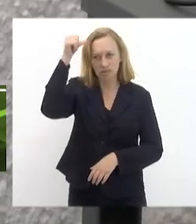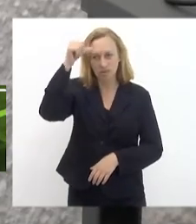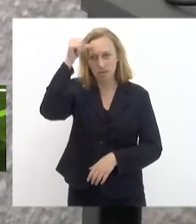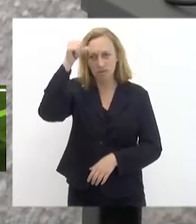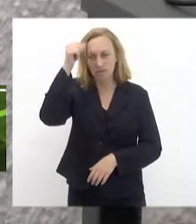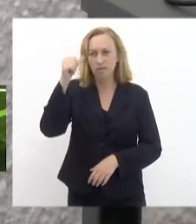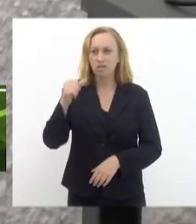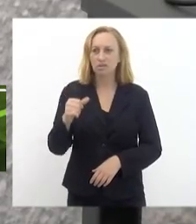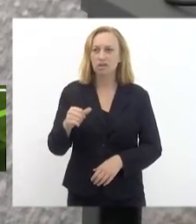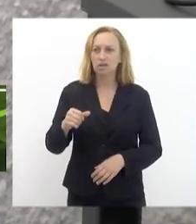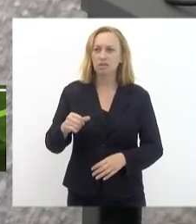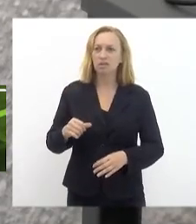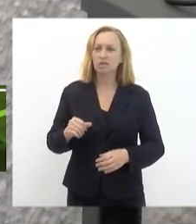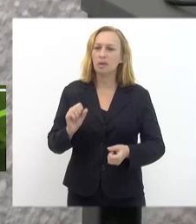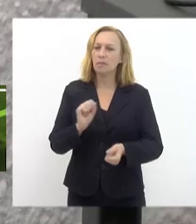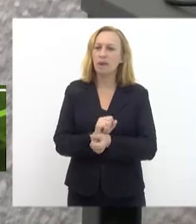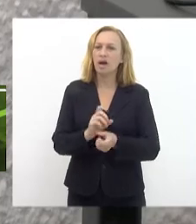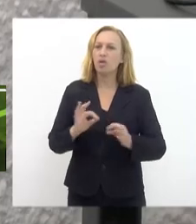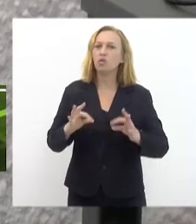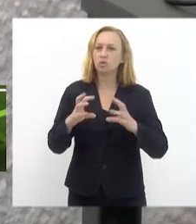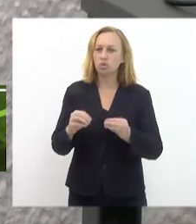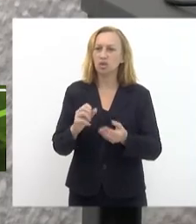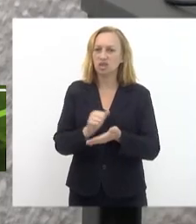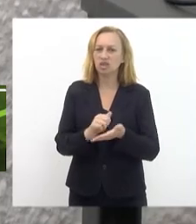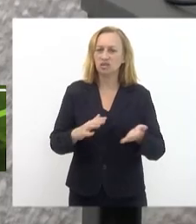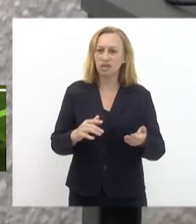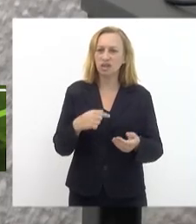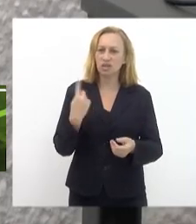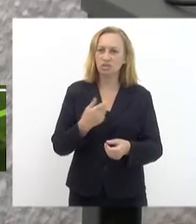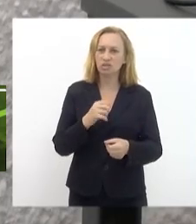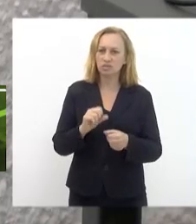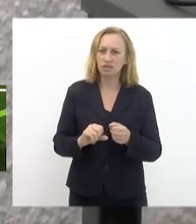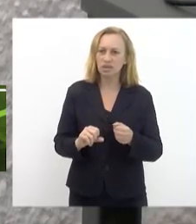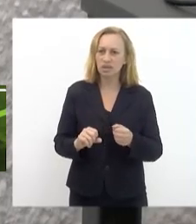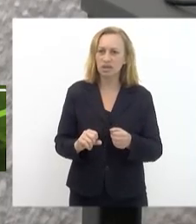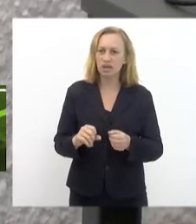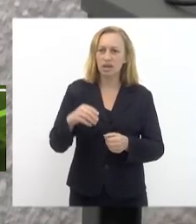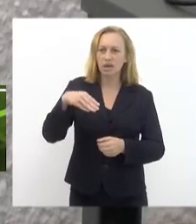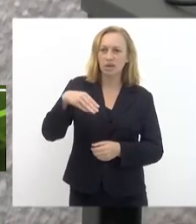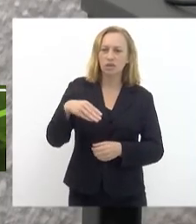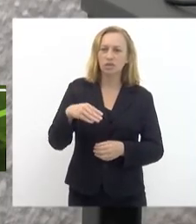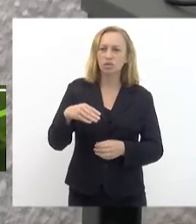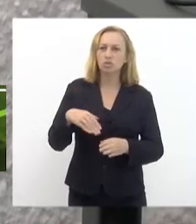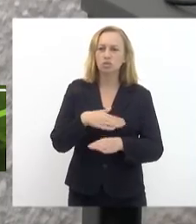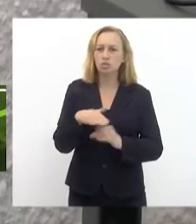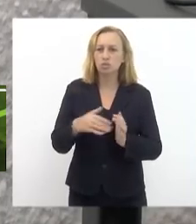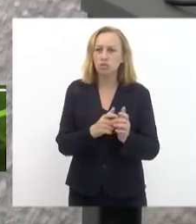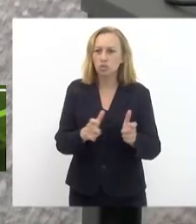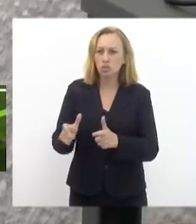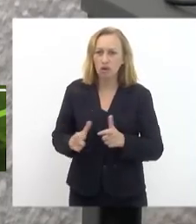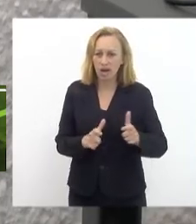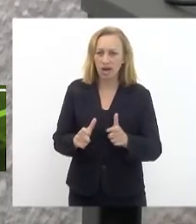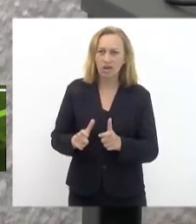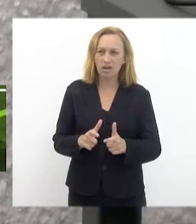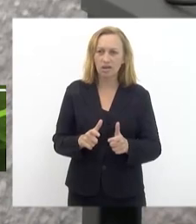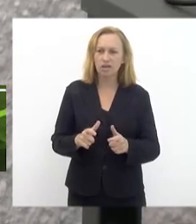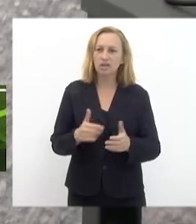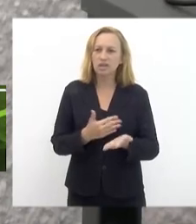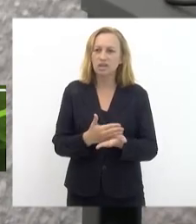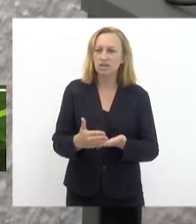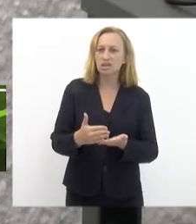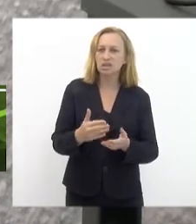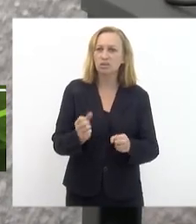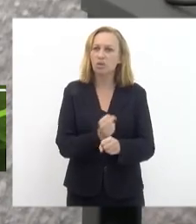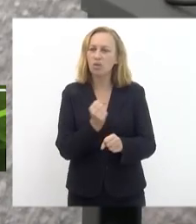decisão de suspender todas as atividades que nós faríamos e todos Sul Fluminense médio Paraíba iniciando obra fazendo